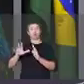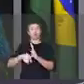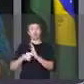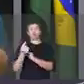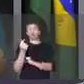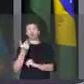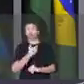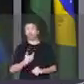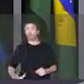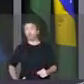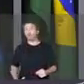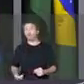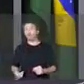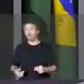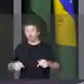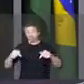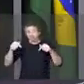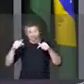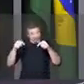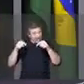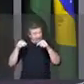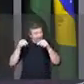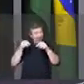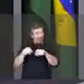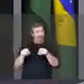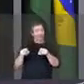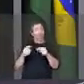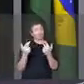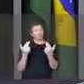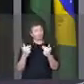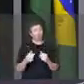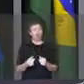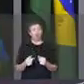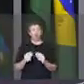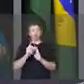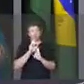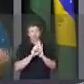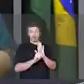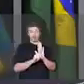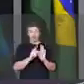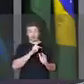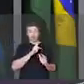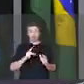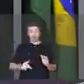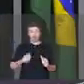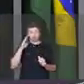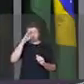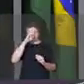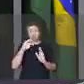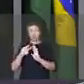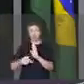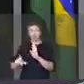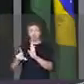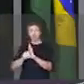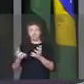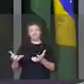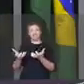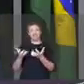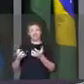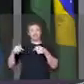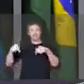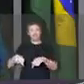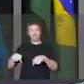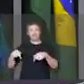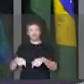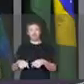pública. Nesse caso, tanto o decreto do presidente como esse projeto que nós queremos fazer é